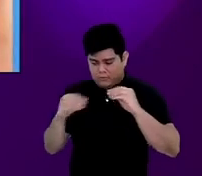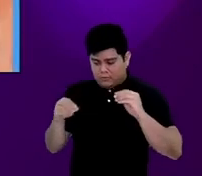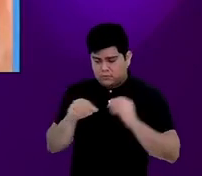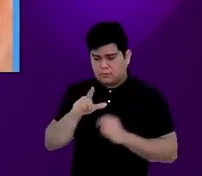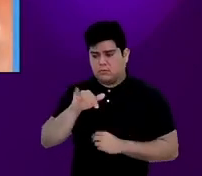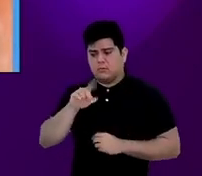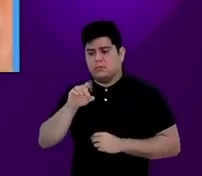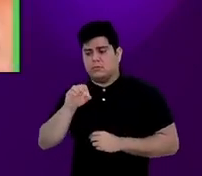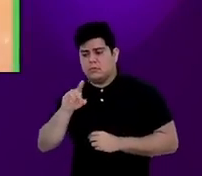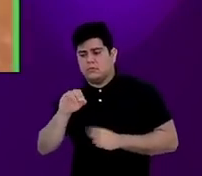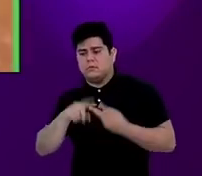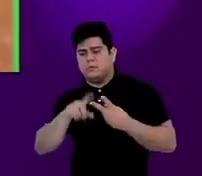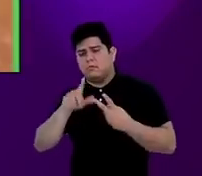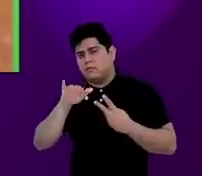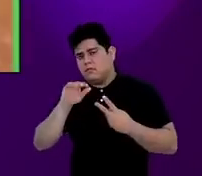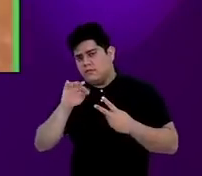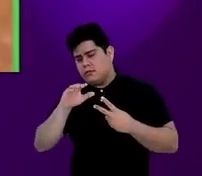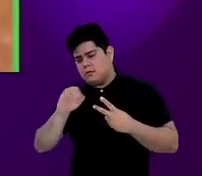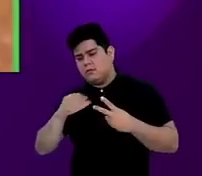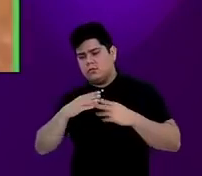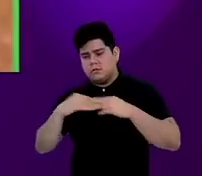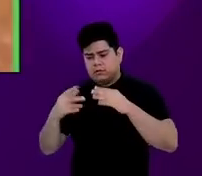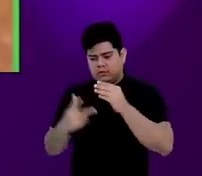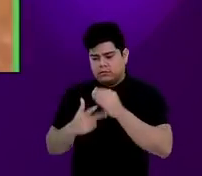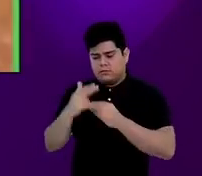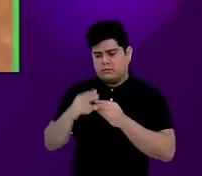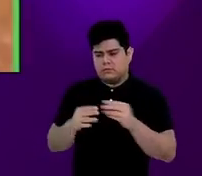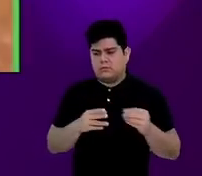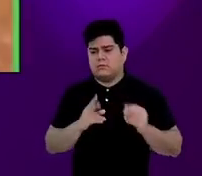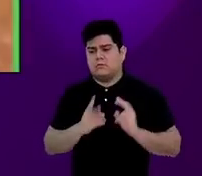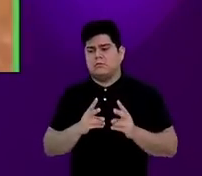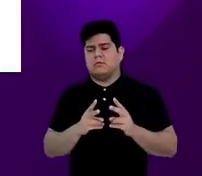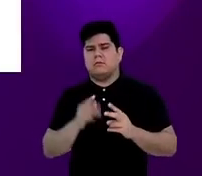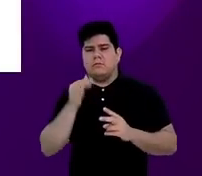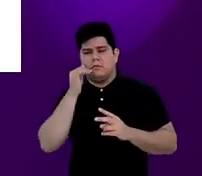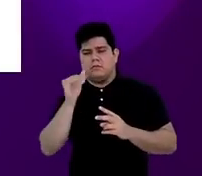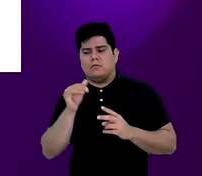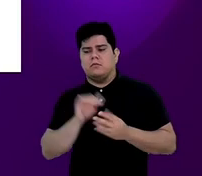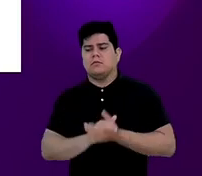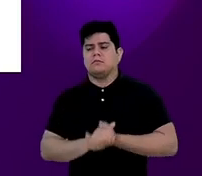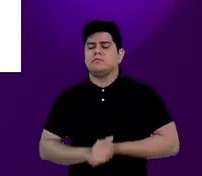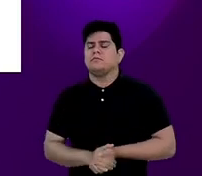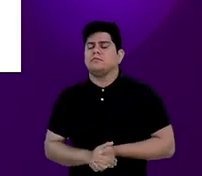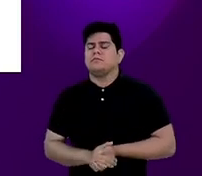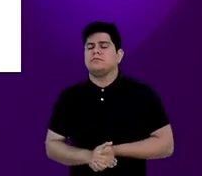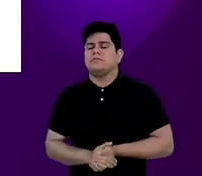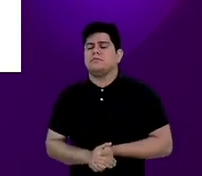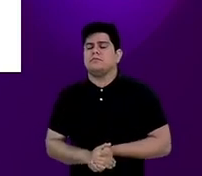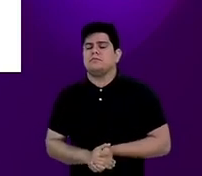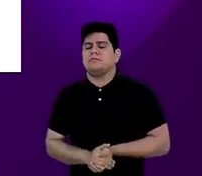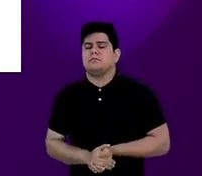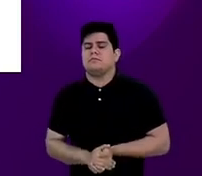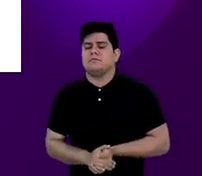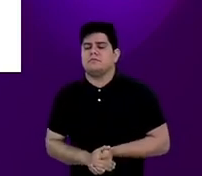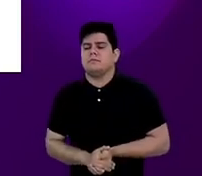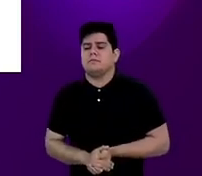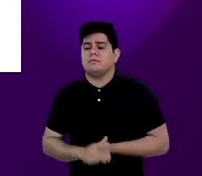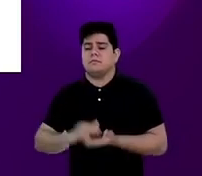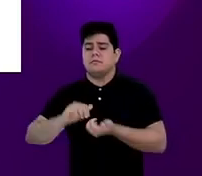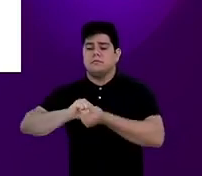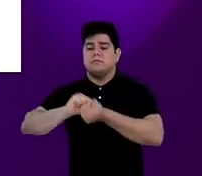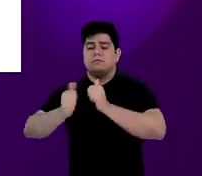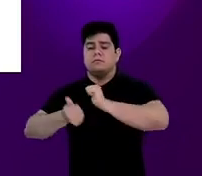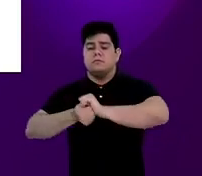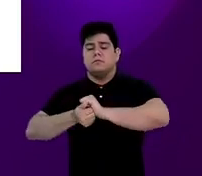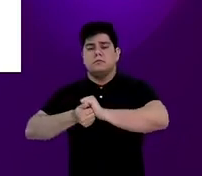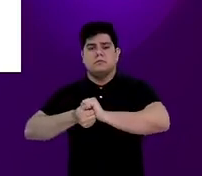linfático no tecido que você está retirando, para não ter uma peça que a gente chama peça vazia. A adaptação, então, foi